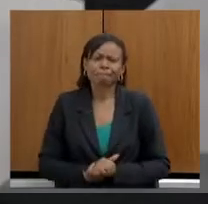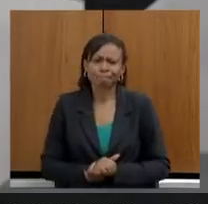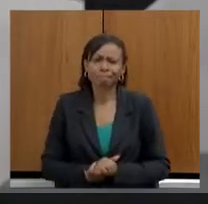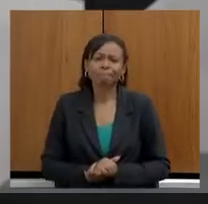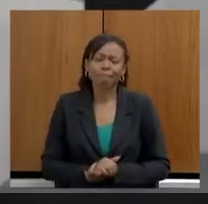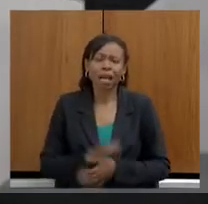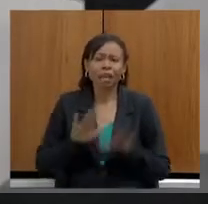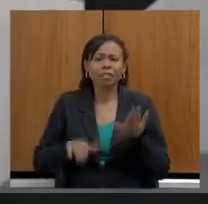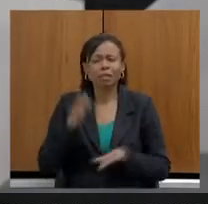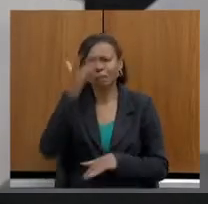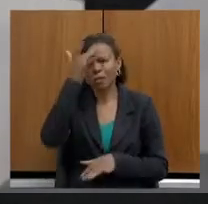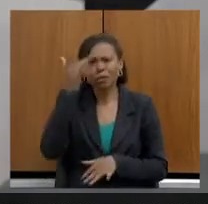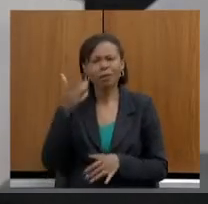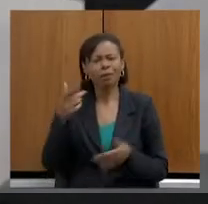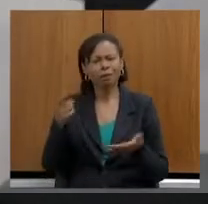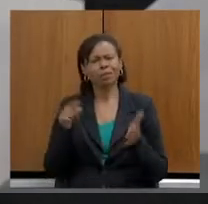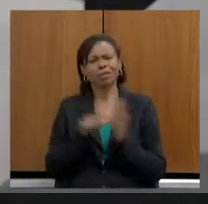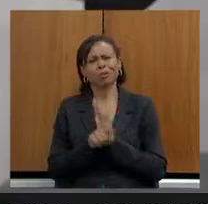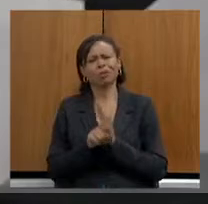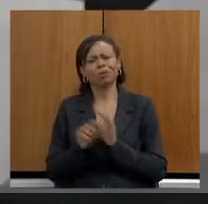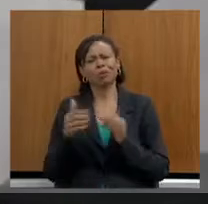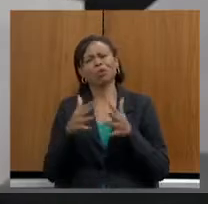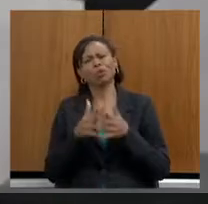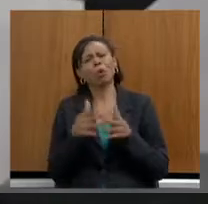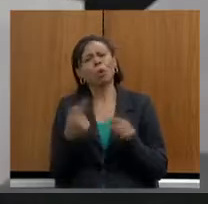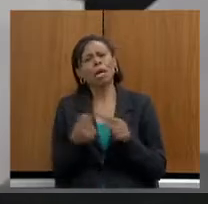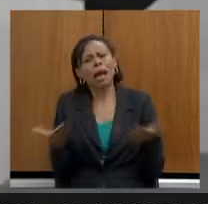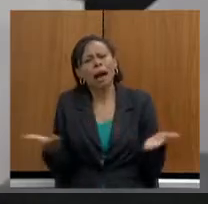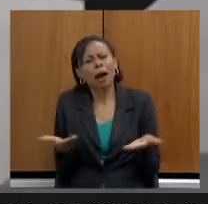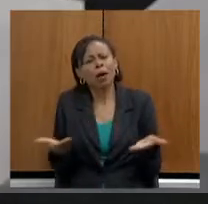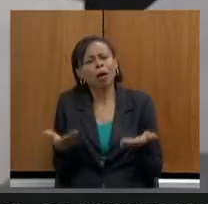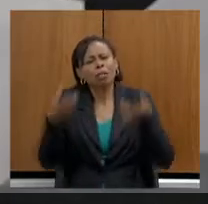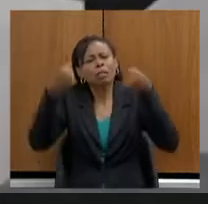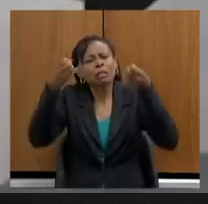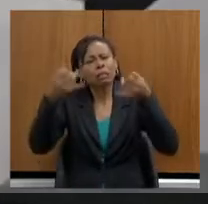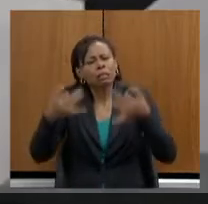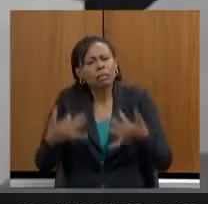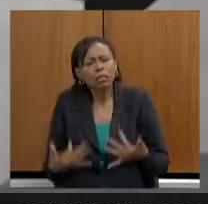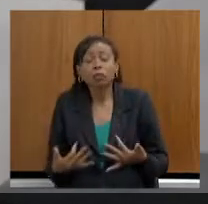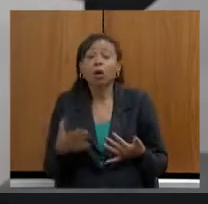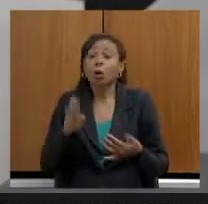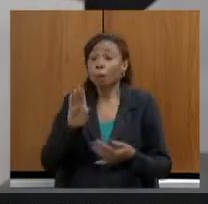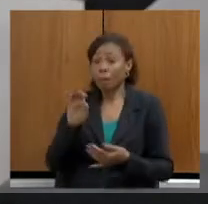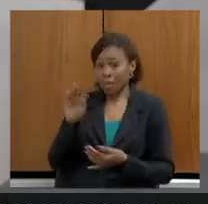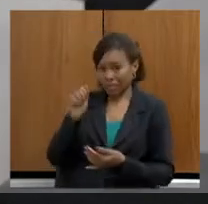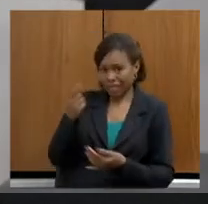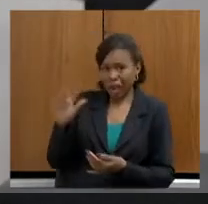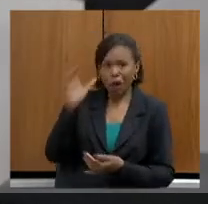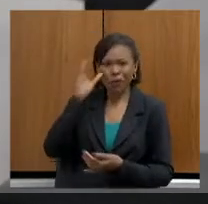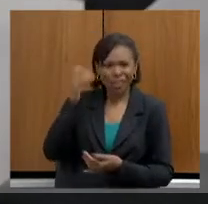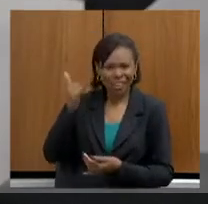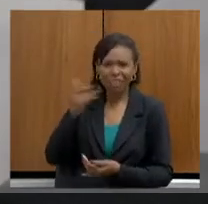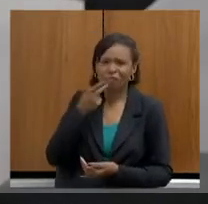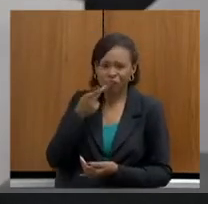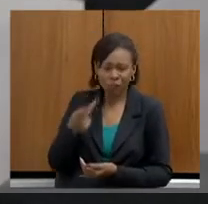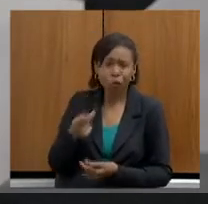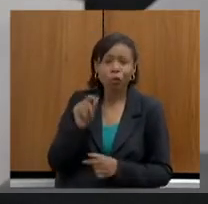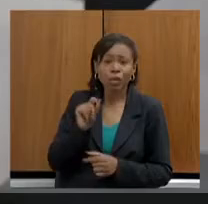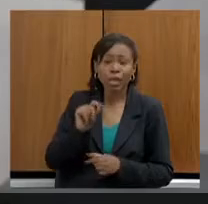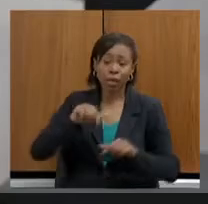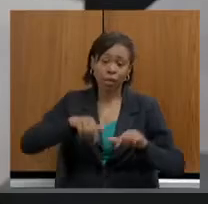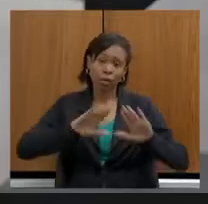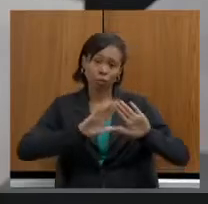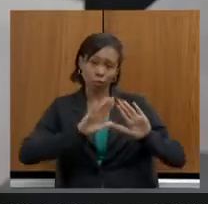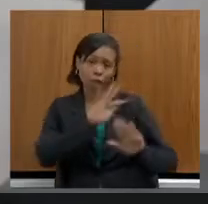estar se perguntando às vezes mas o que que você tá falando mais detalhadamente agora Professor Betão falou Professor Cleiton Assembleia fiscaliza tem uma